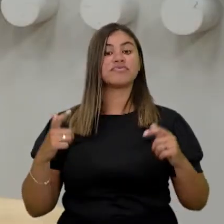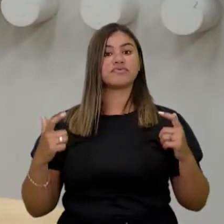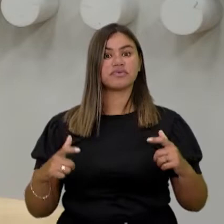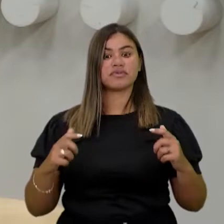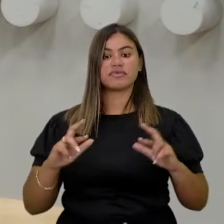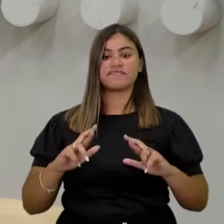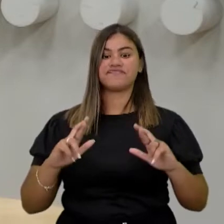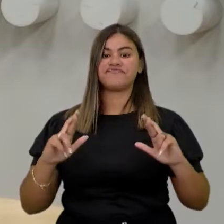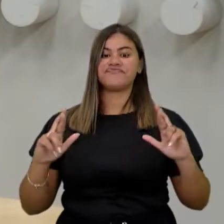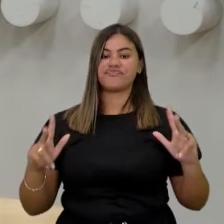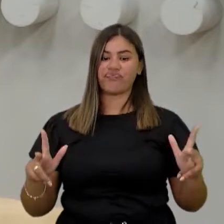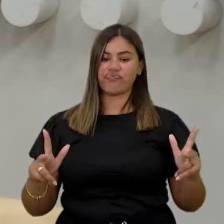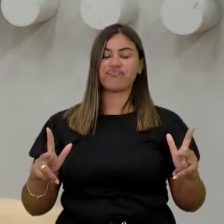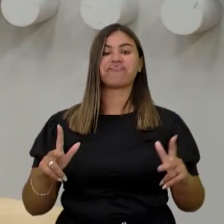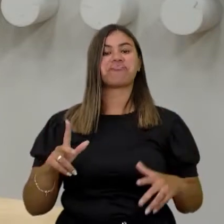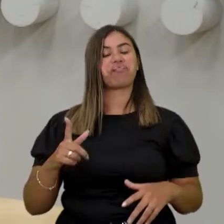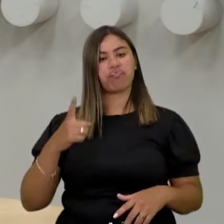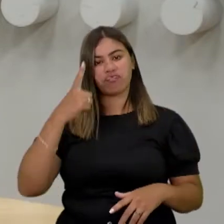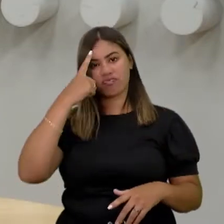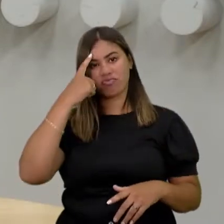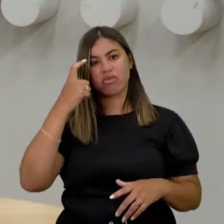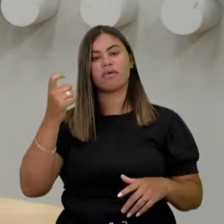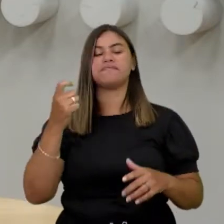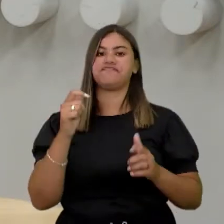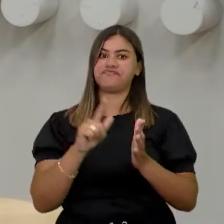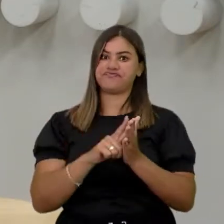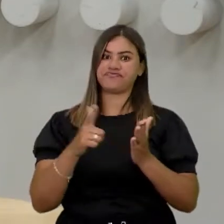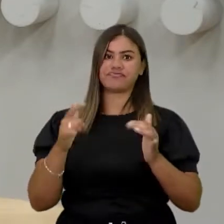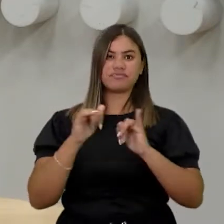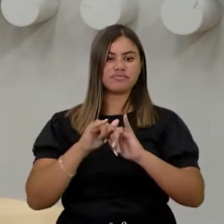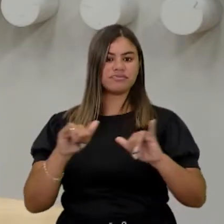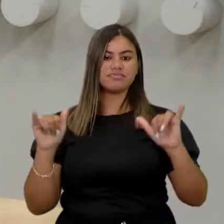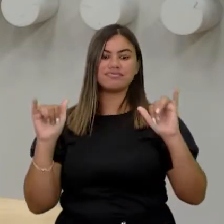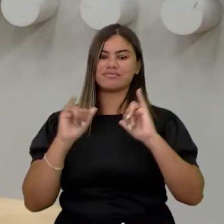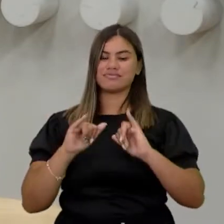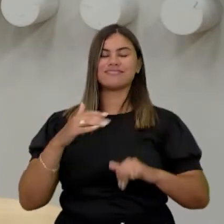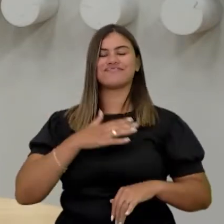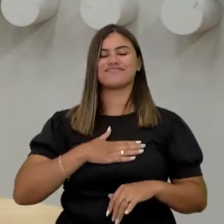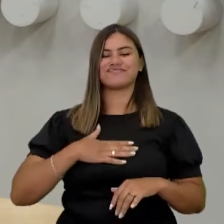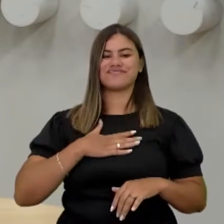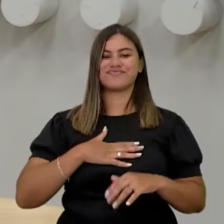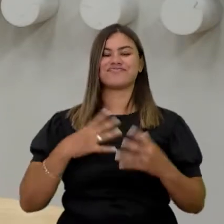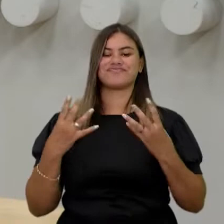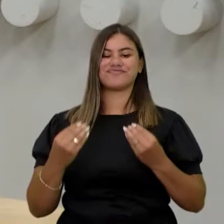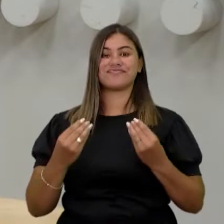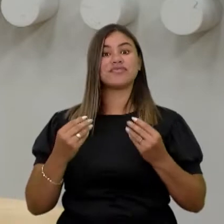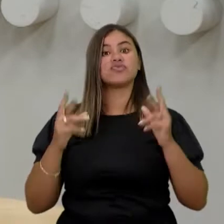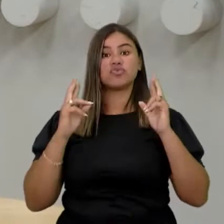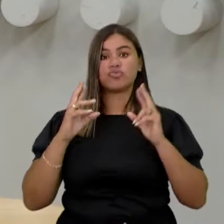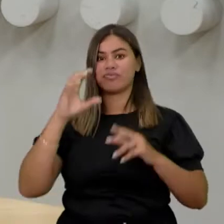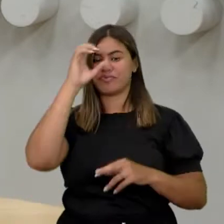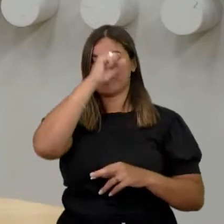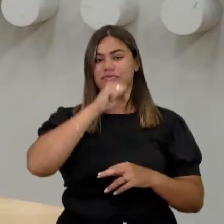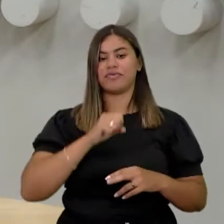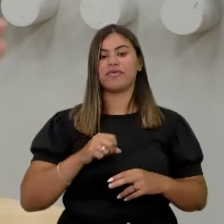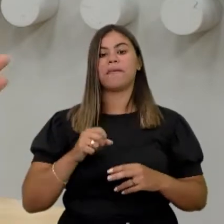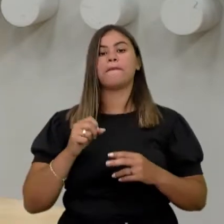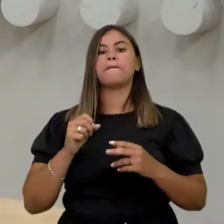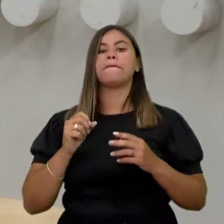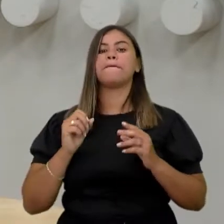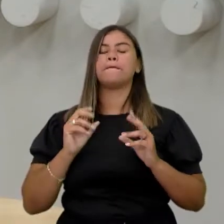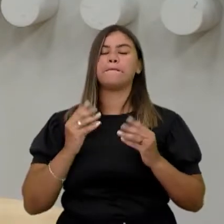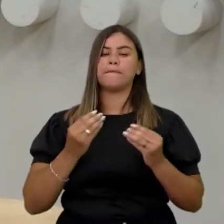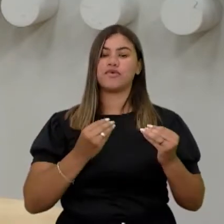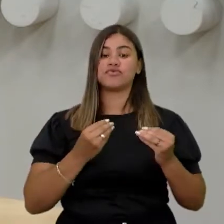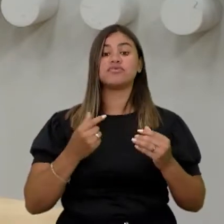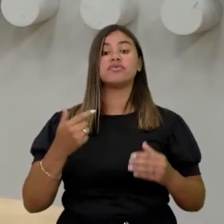né, com essa pegada aí jornalística. Gosto muito e espero aprender bastante. Para quem não sabe, eu estou lá no Start, Hora